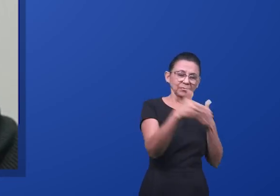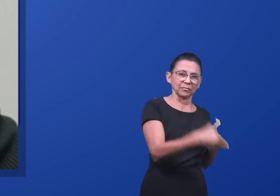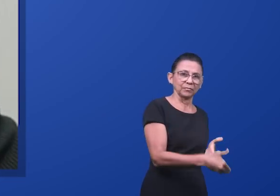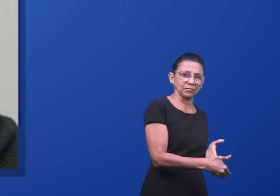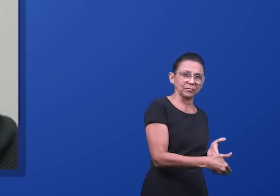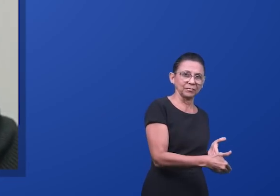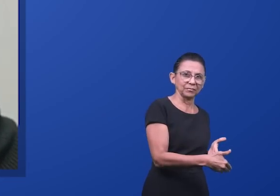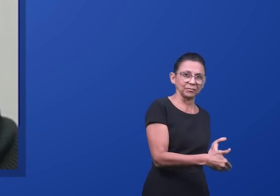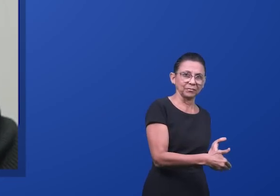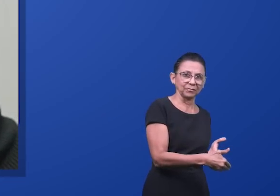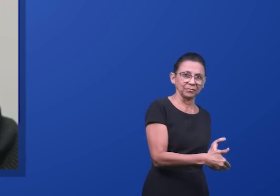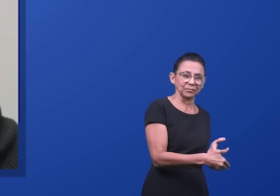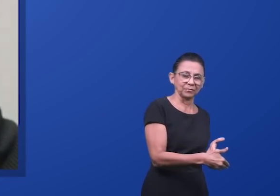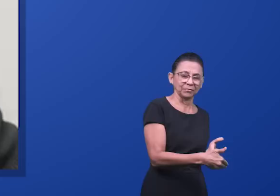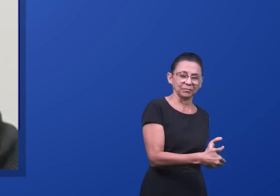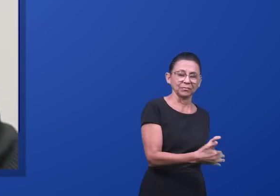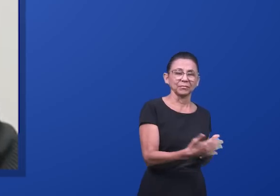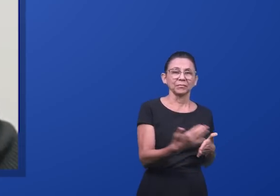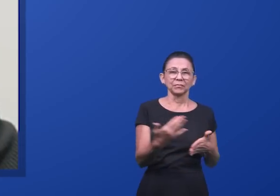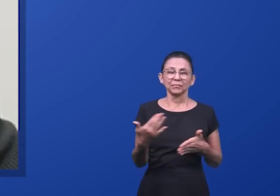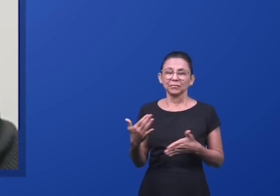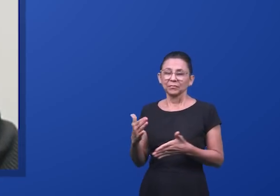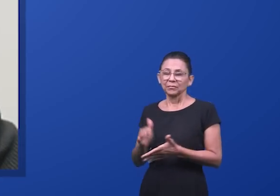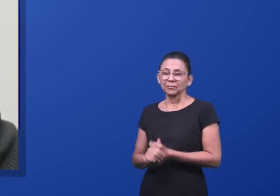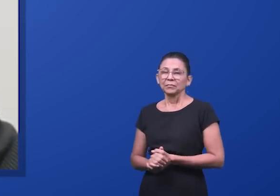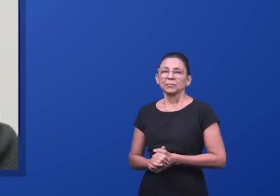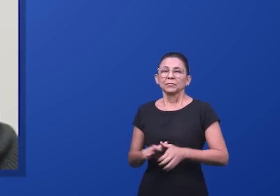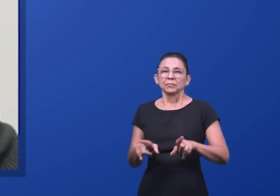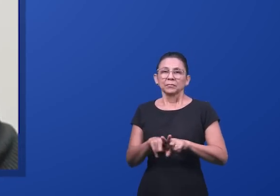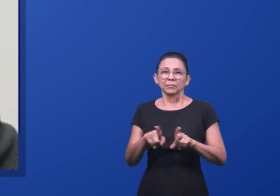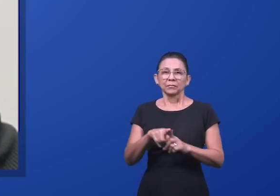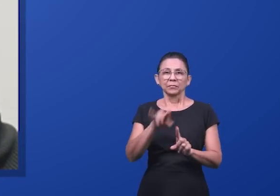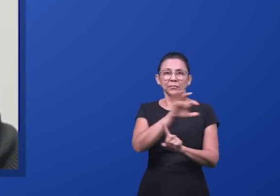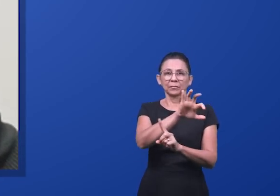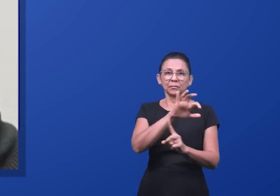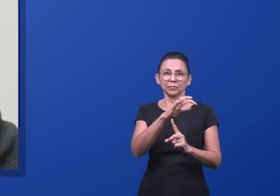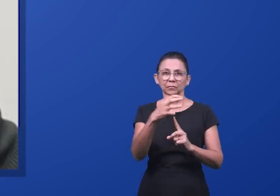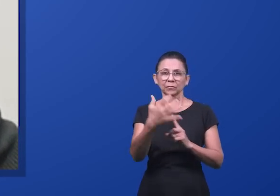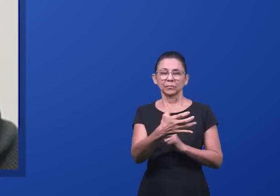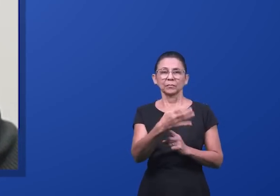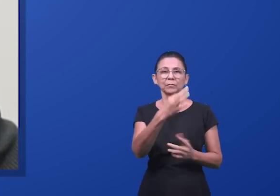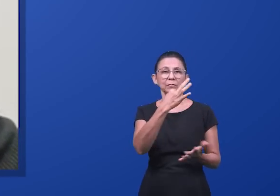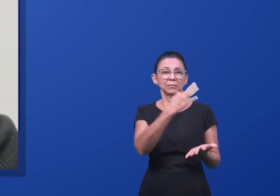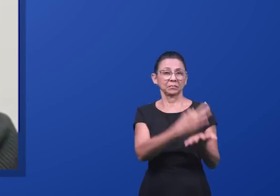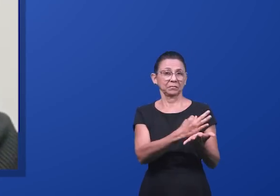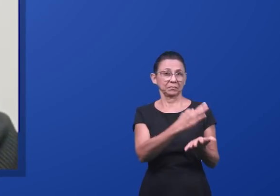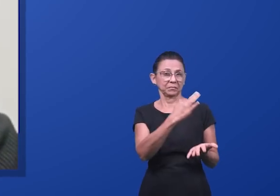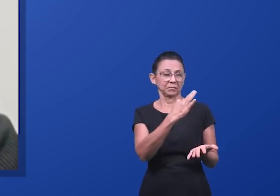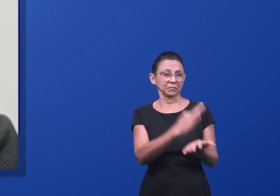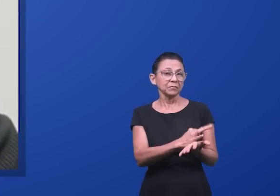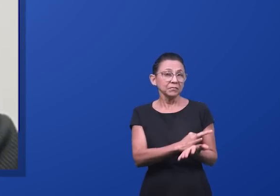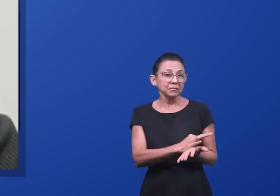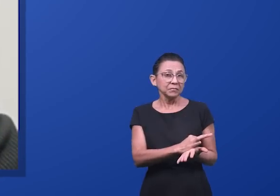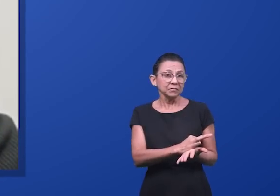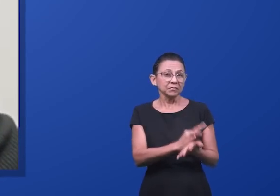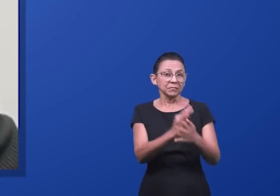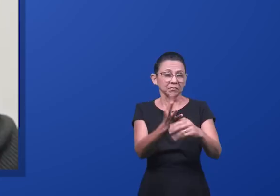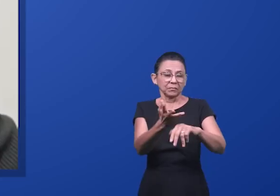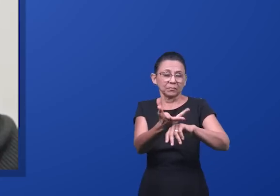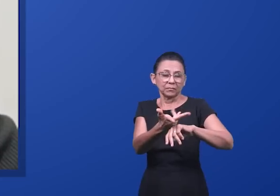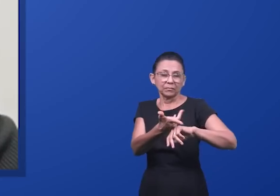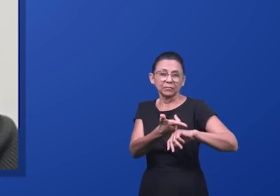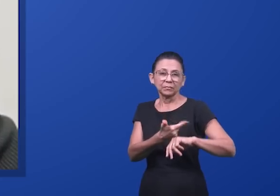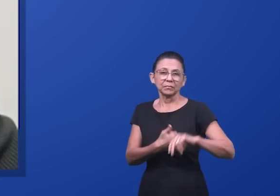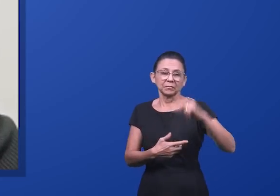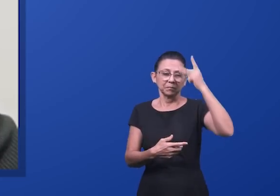ataques tem surgido para desviar o homem da verdade, a fim de o colocar refém de